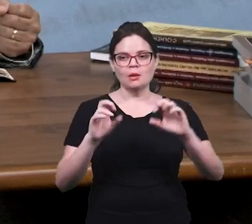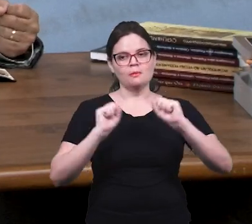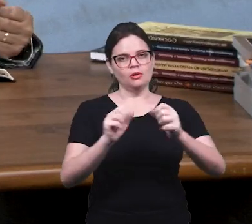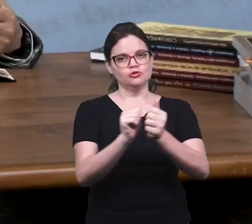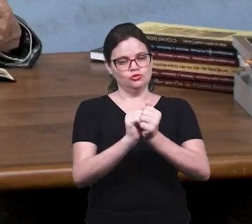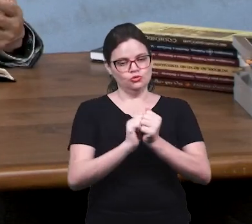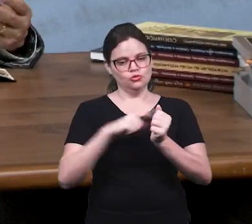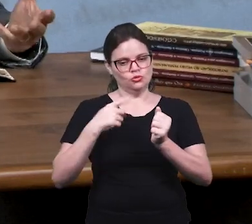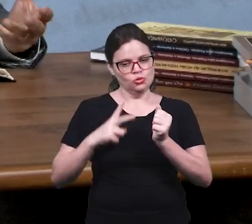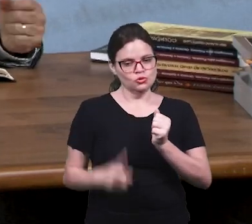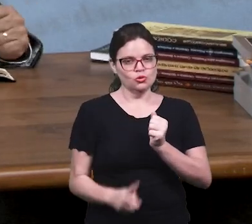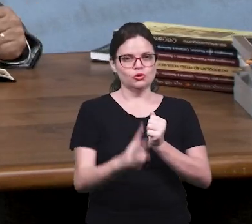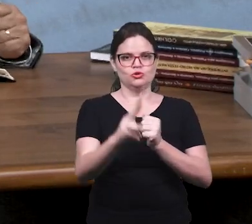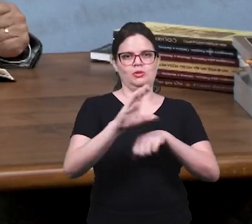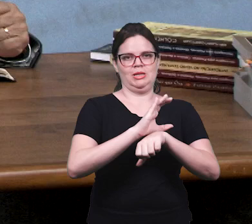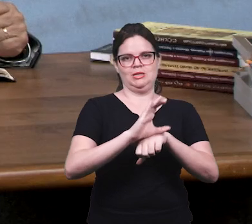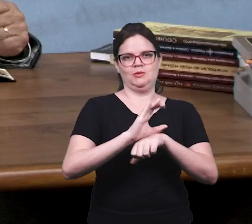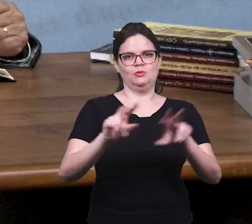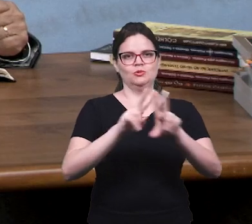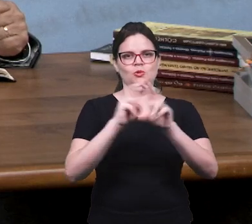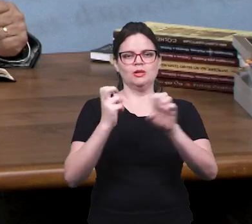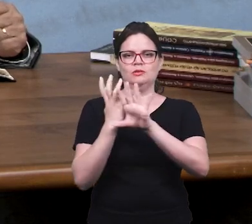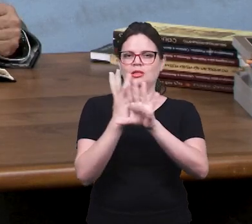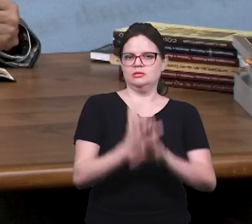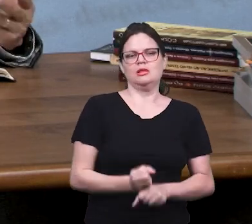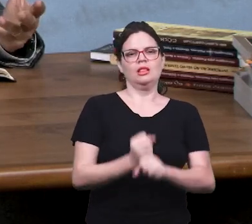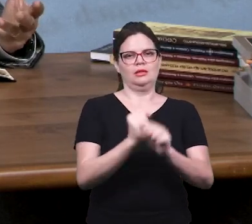conosco neste curso de síntese da Bíblia.